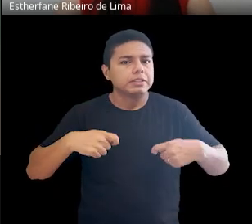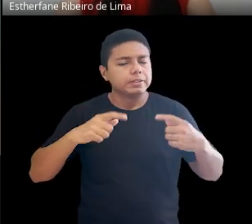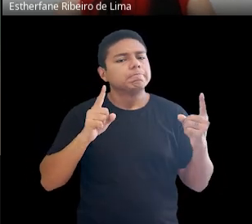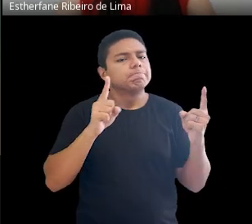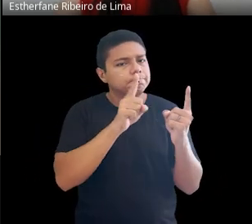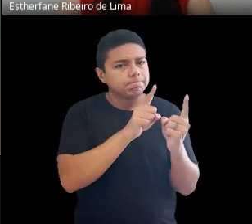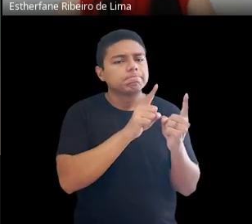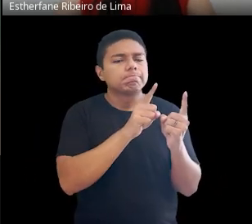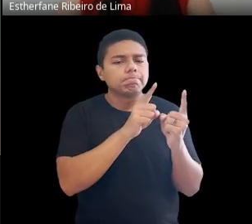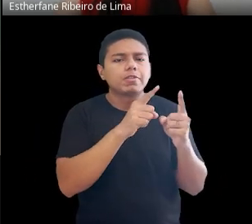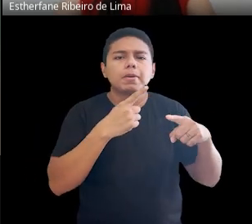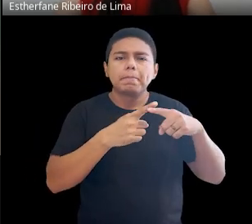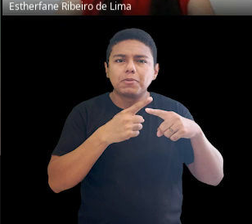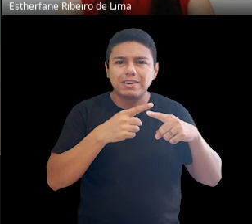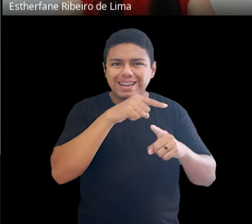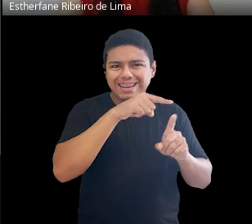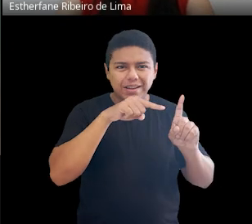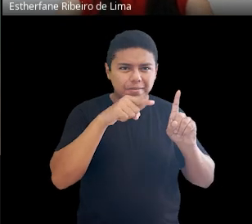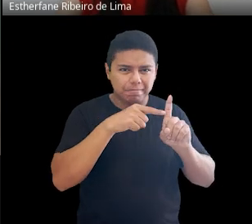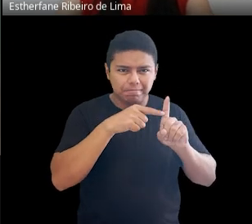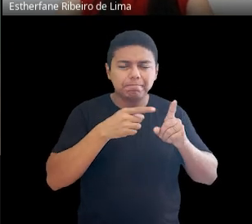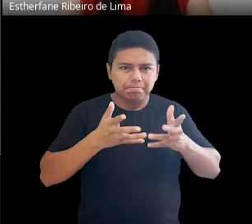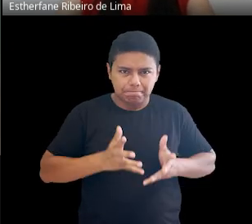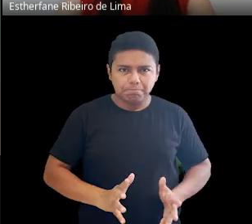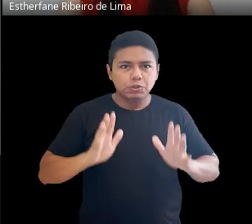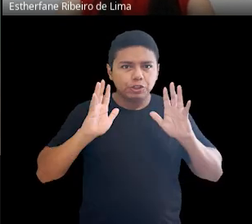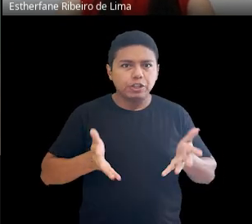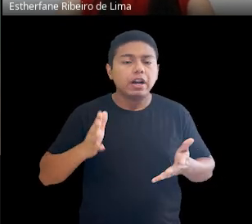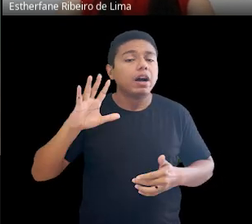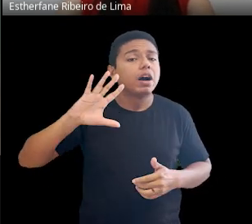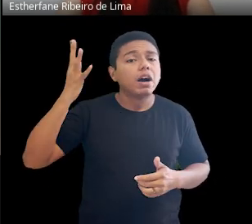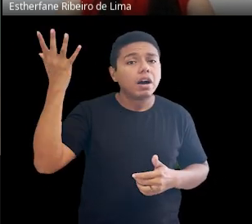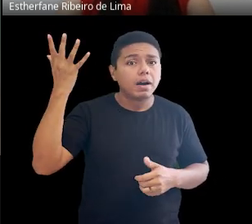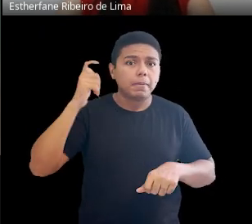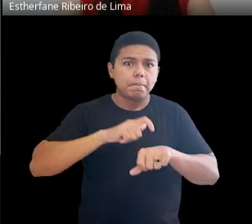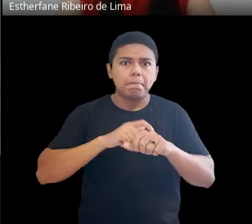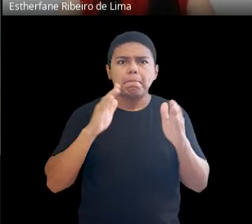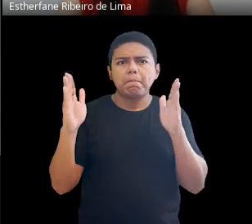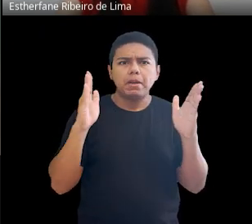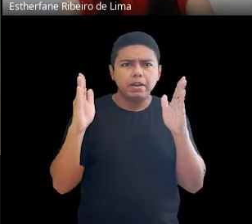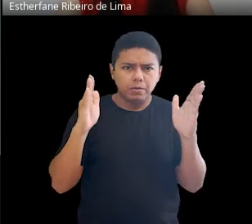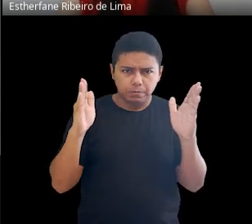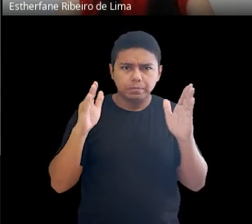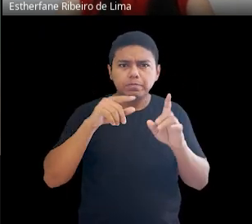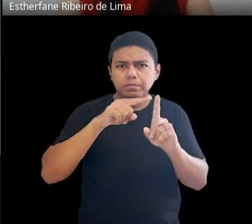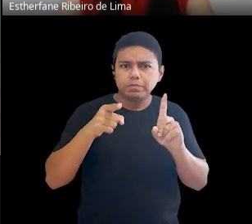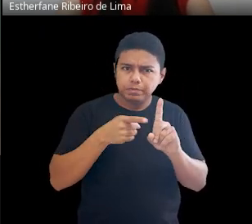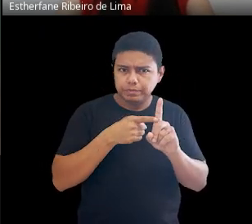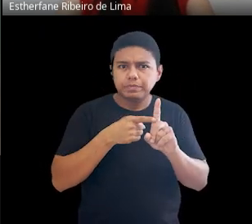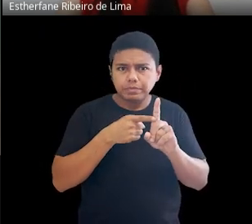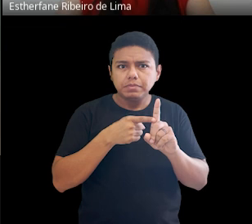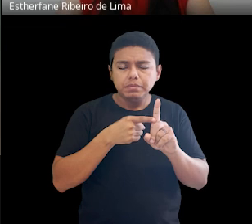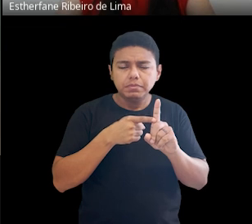que estava gestante apresentou alguma intercorrência durante esse período evolutivo, enquanto estava num serviço